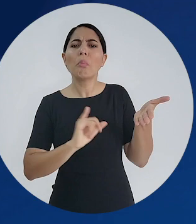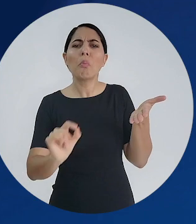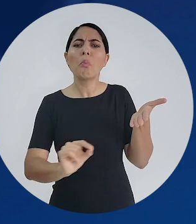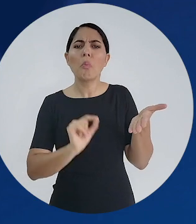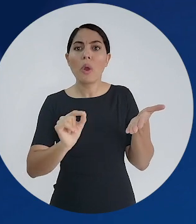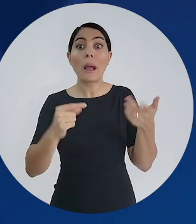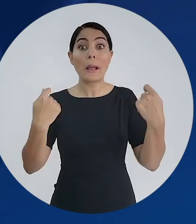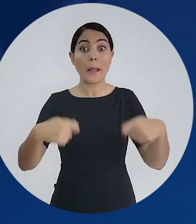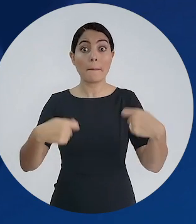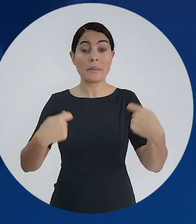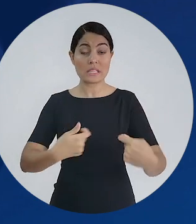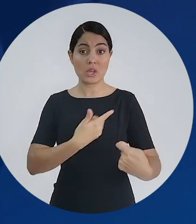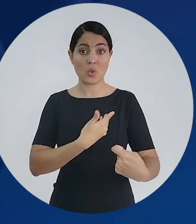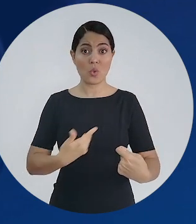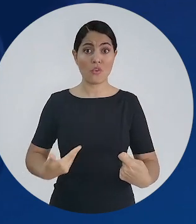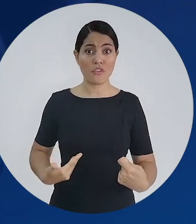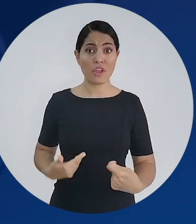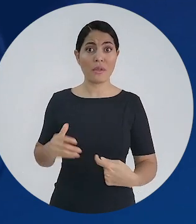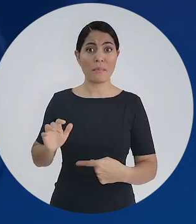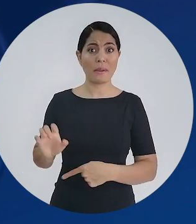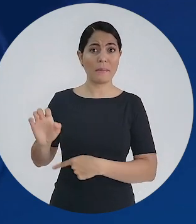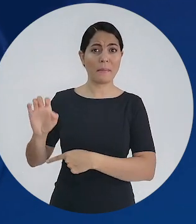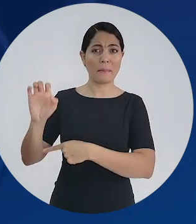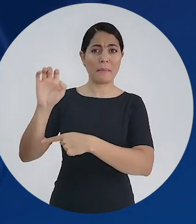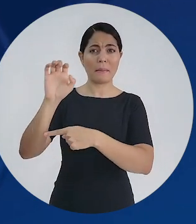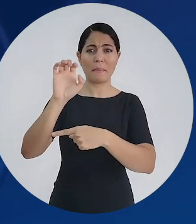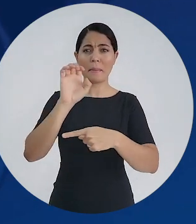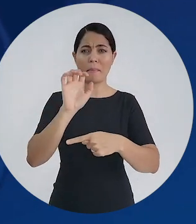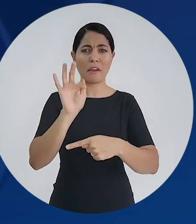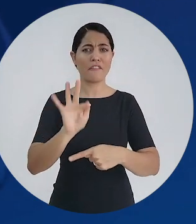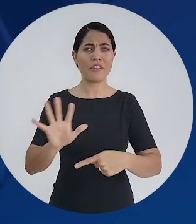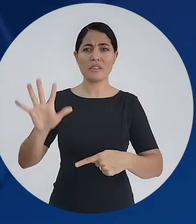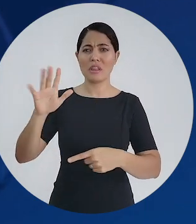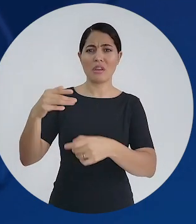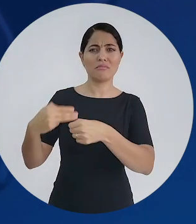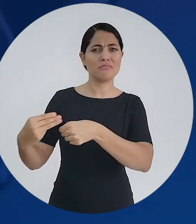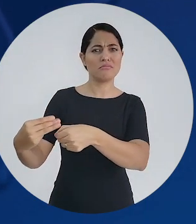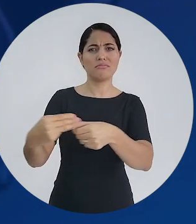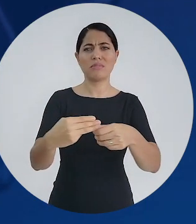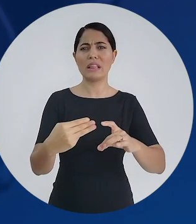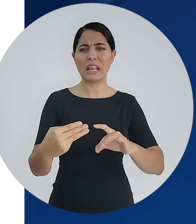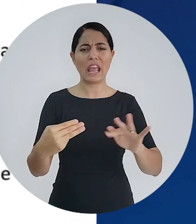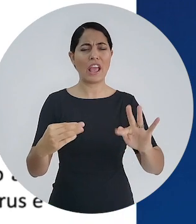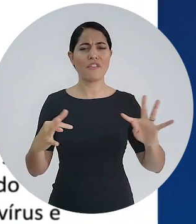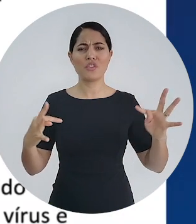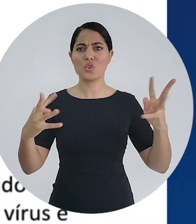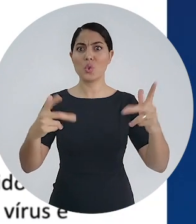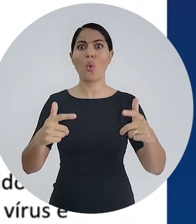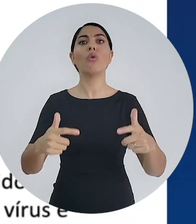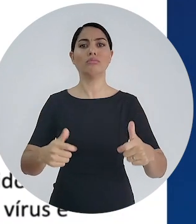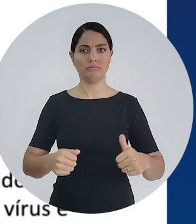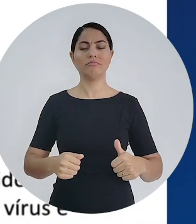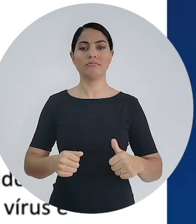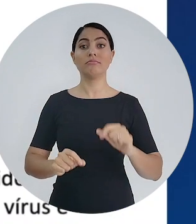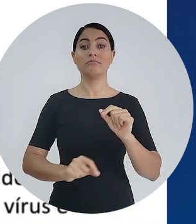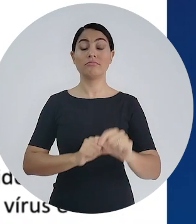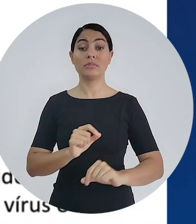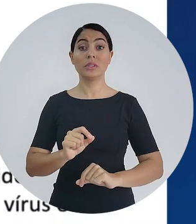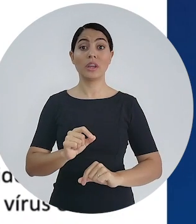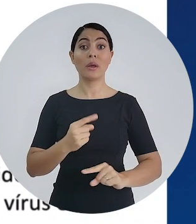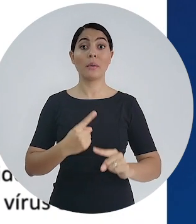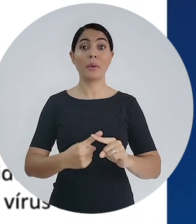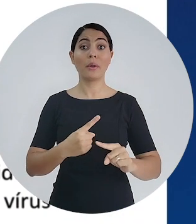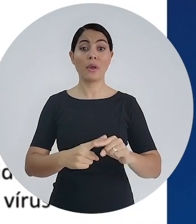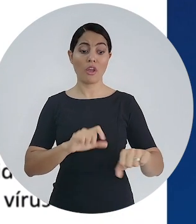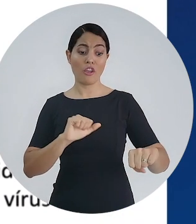e coordenada dos governantes de todas as esferas do poder. O documento afirma, abre aspas, que o vírus circula de norte